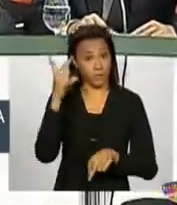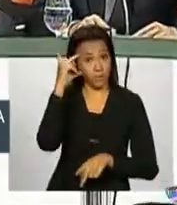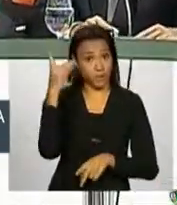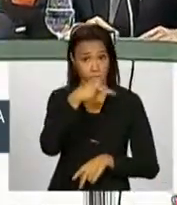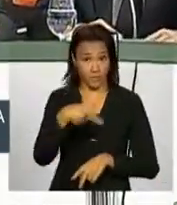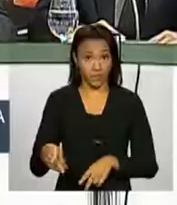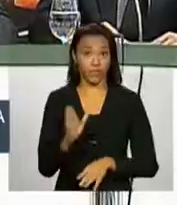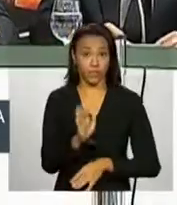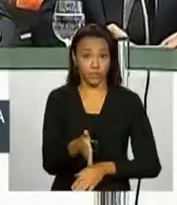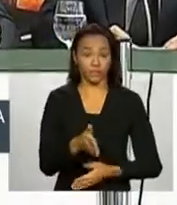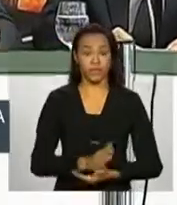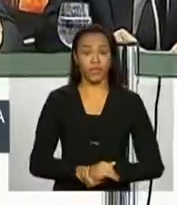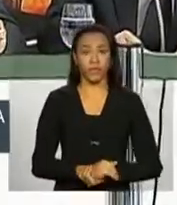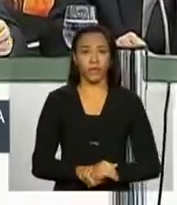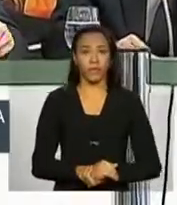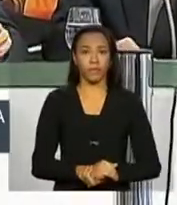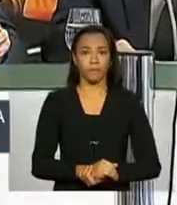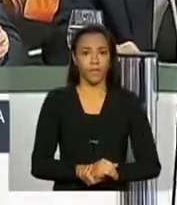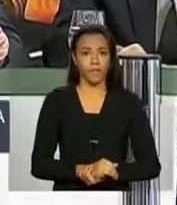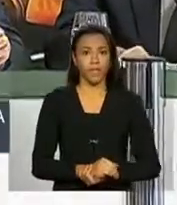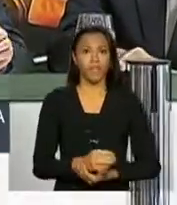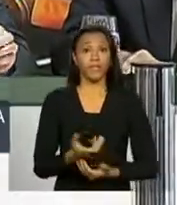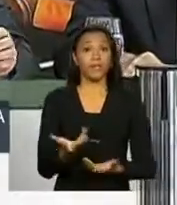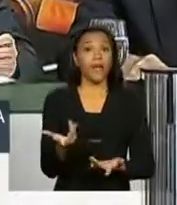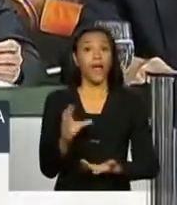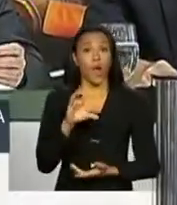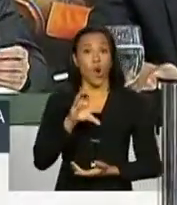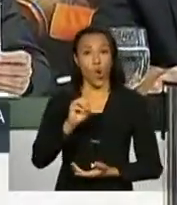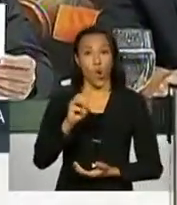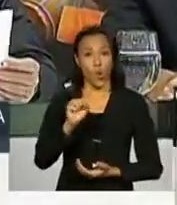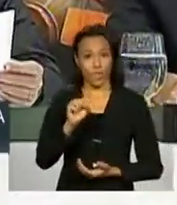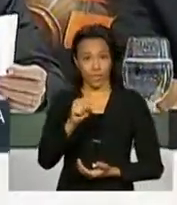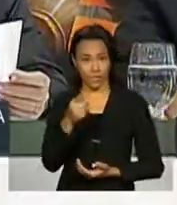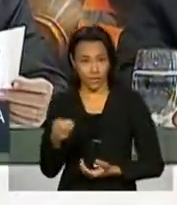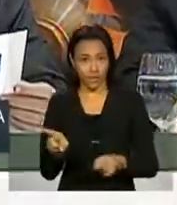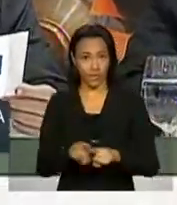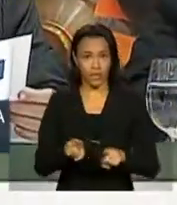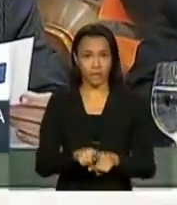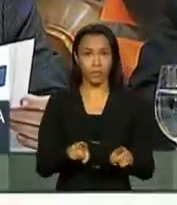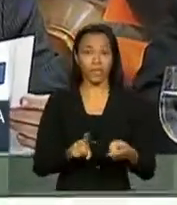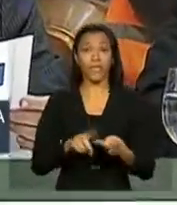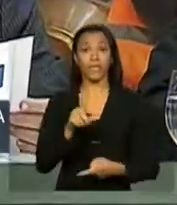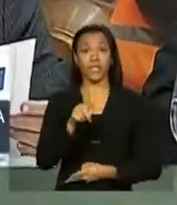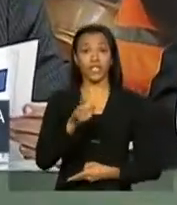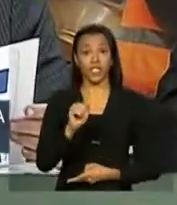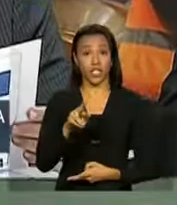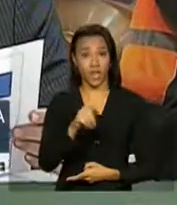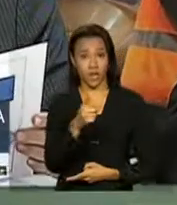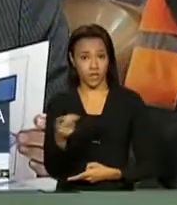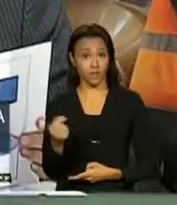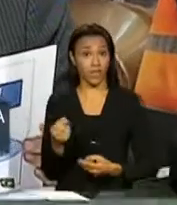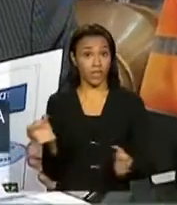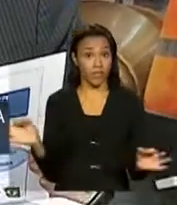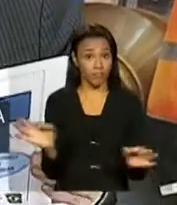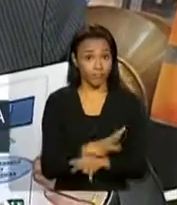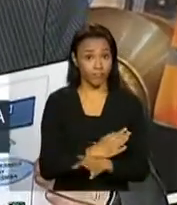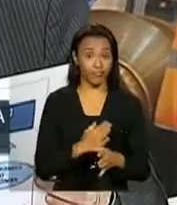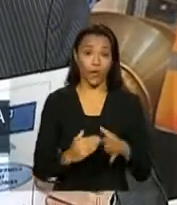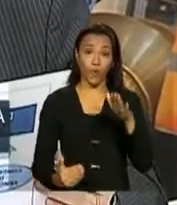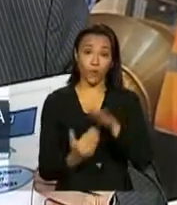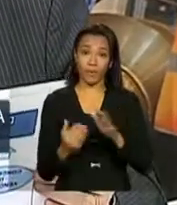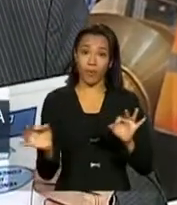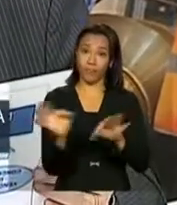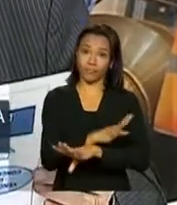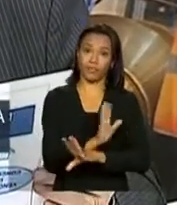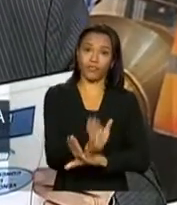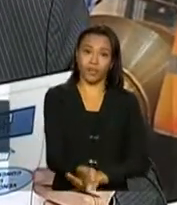na parte de concessões de geração, que estão vencendo são 20 contratos de